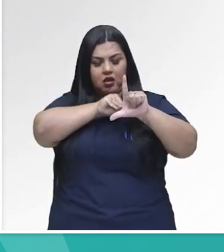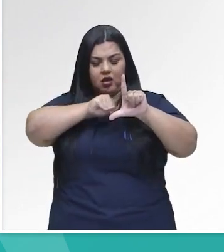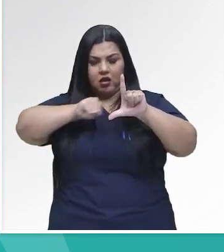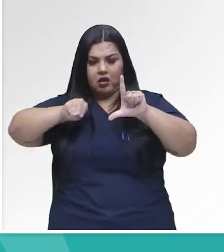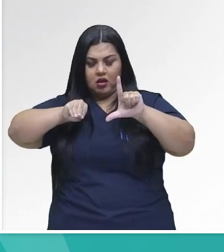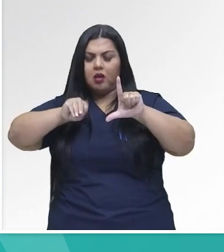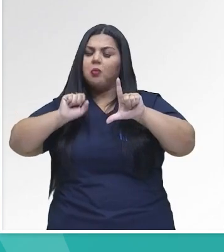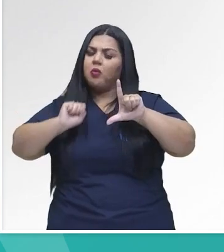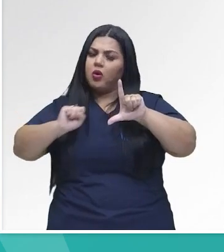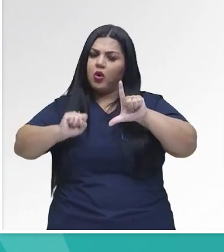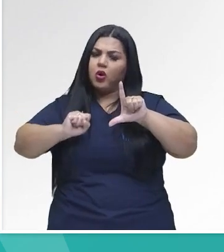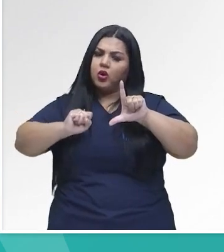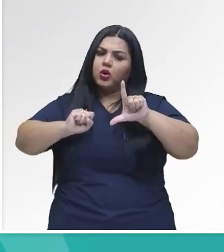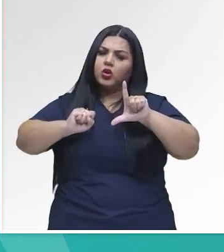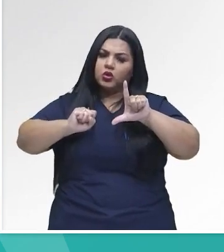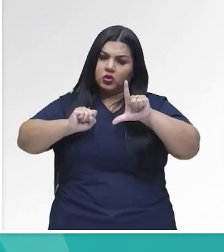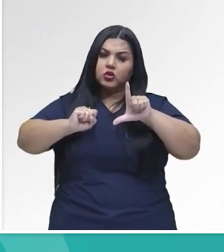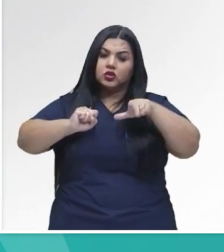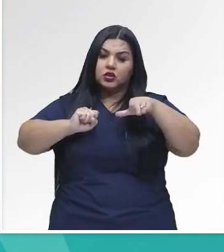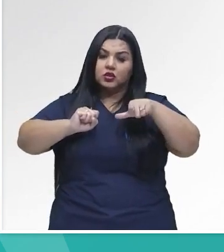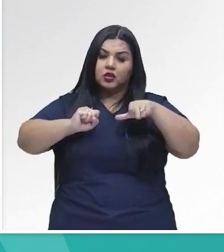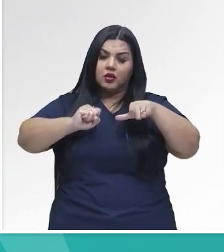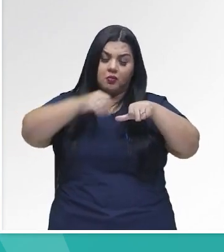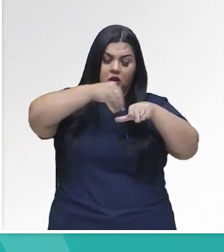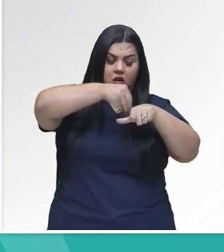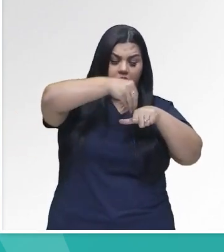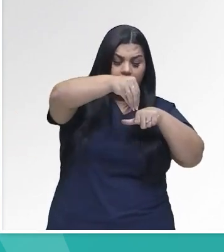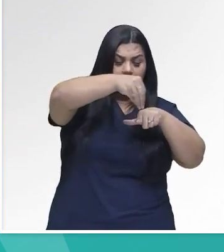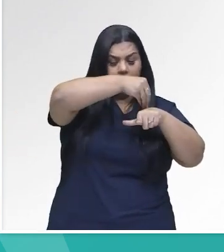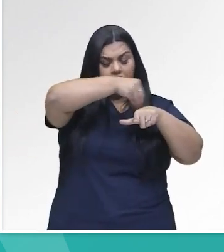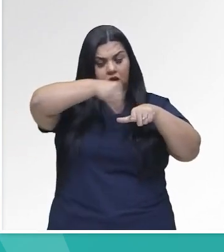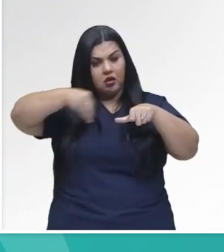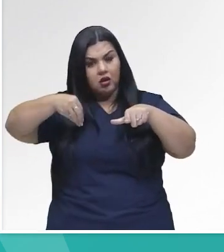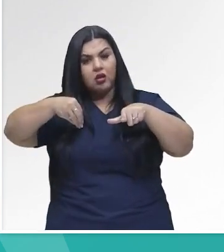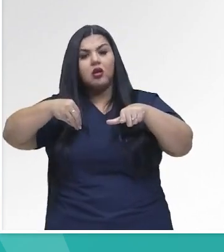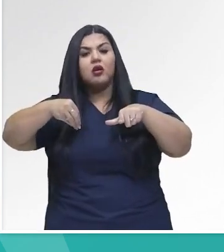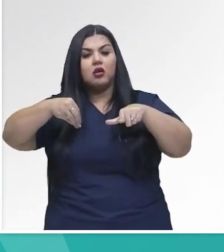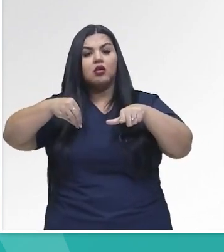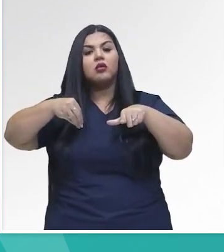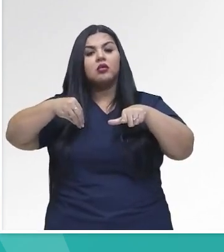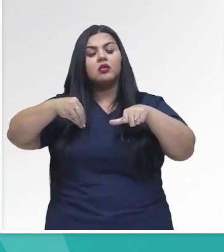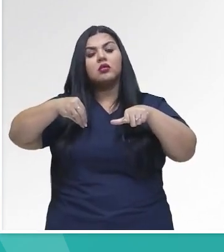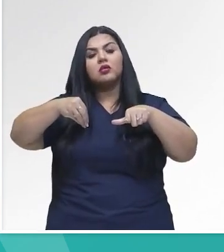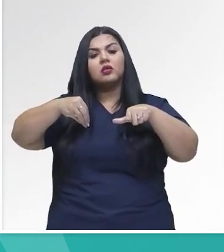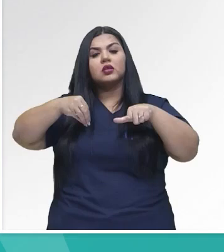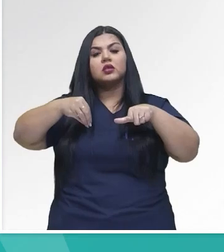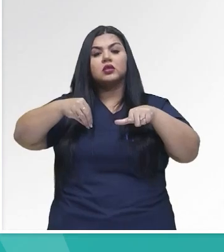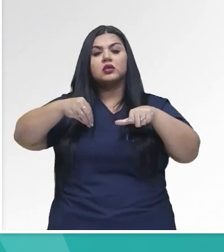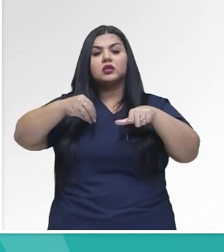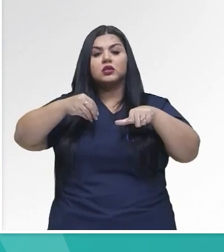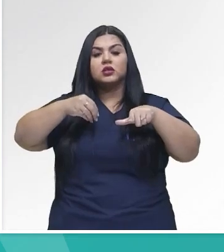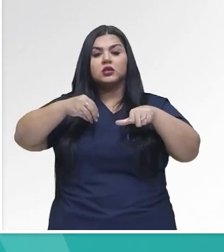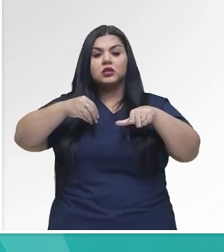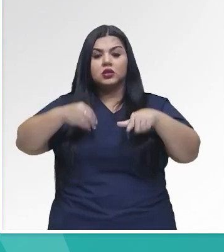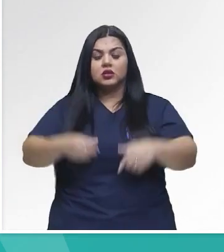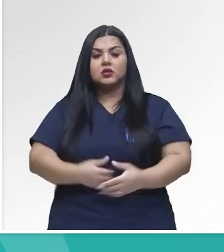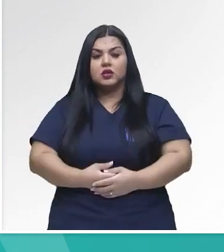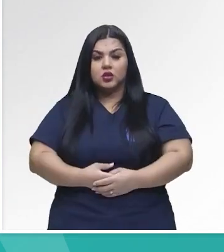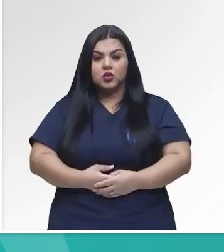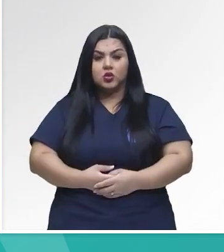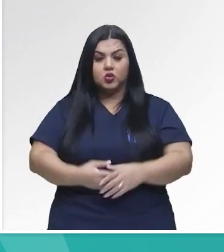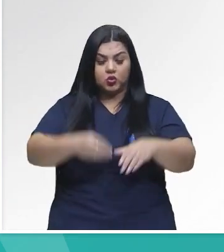Tanto para a direita quanto para a esquerda. É uma casa, ele se desloca 2 casas e mais 3